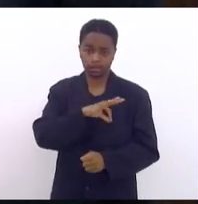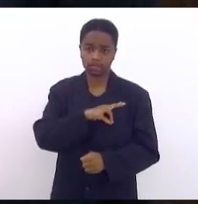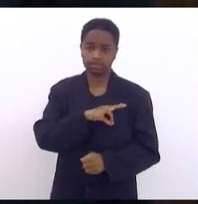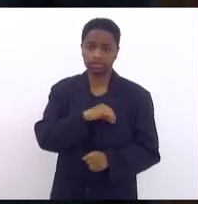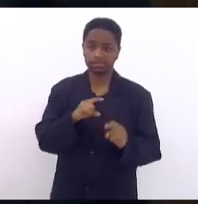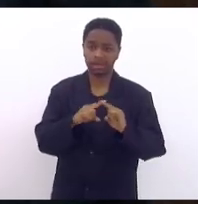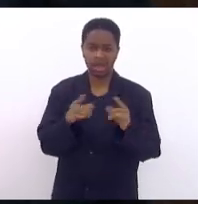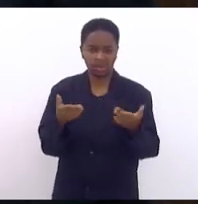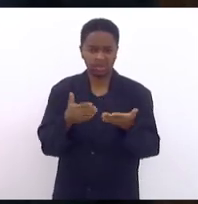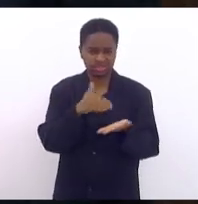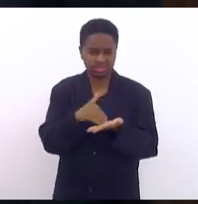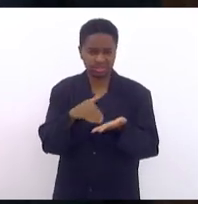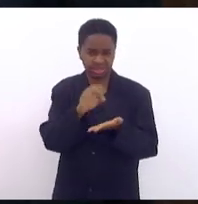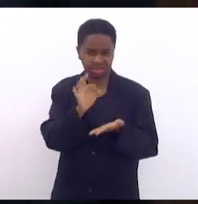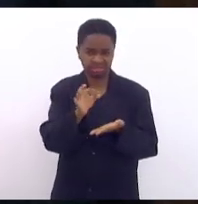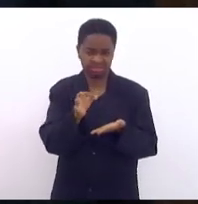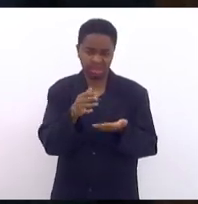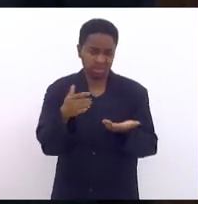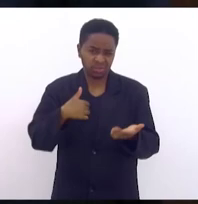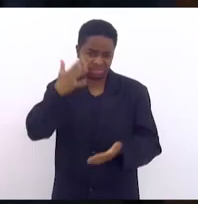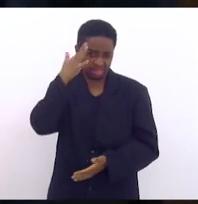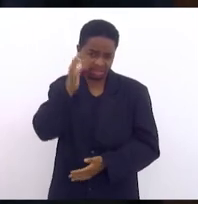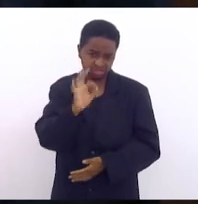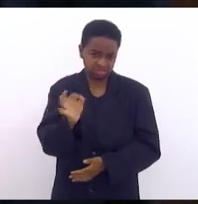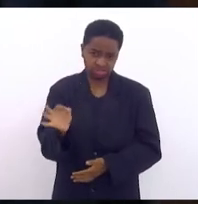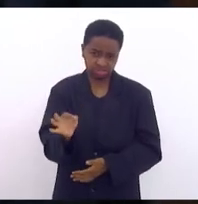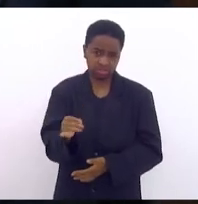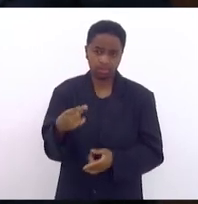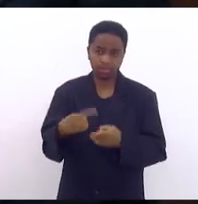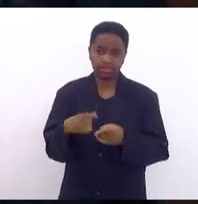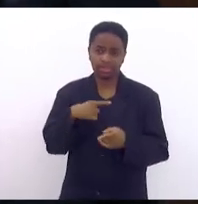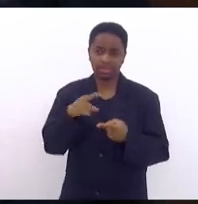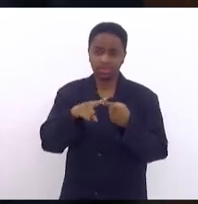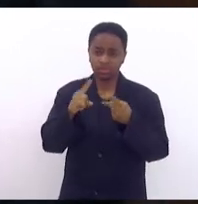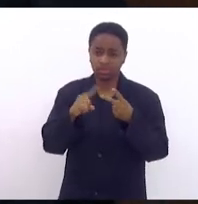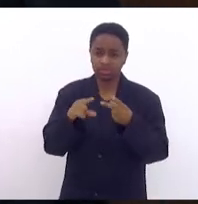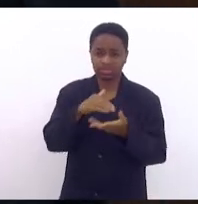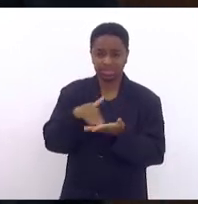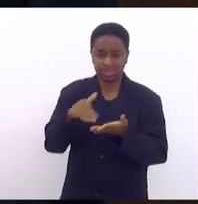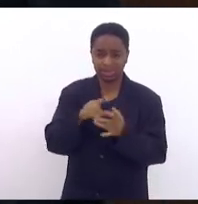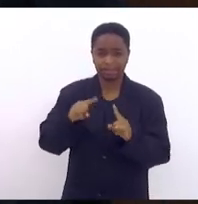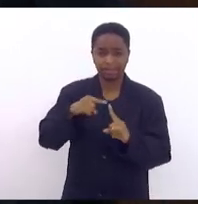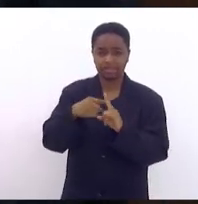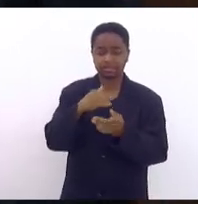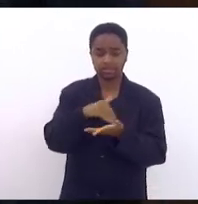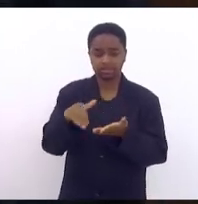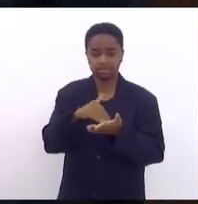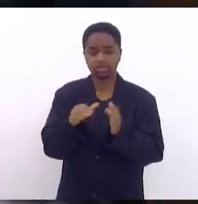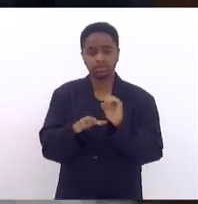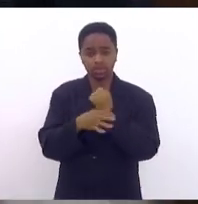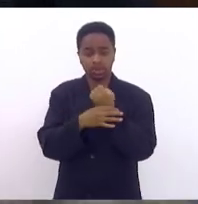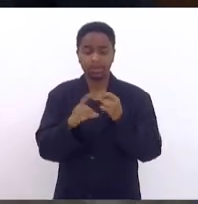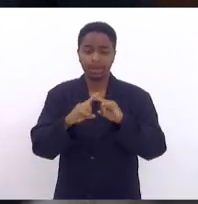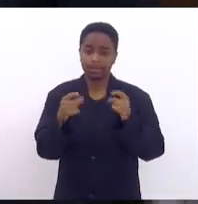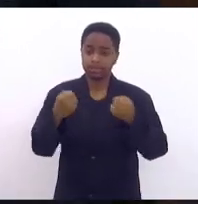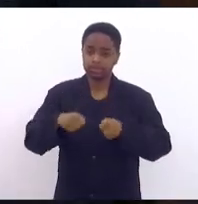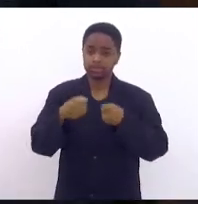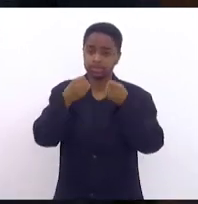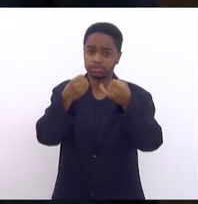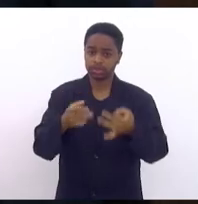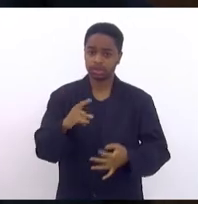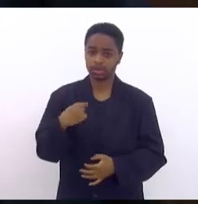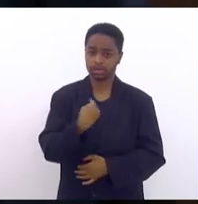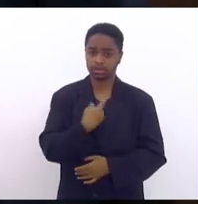Agora é secretário? Ainda é secretaria? Eu não estou entendendo nada. Tem as duas secretarias, mais a Secretaria de Segurança, e isso deve ser explicado a todos os deputados.